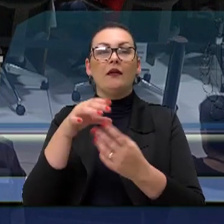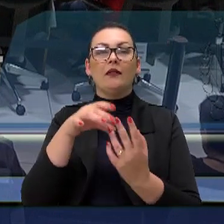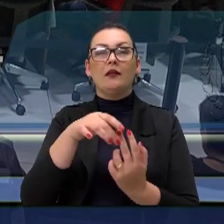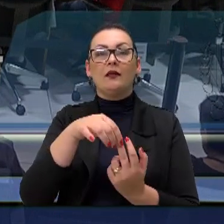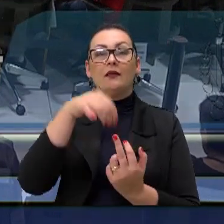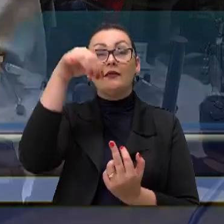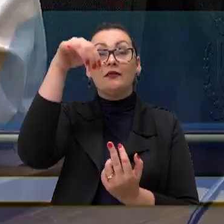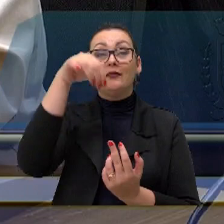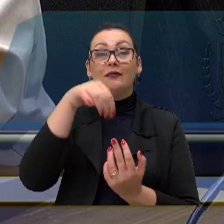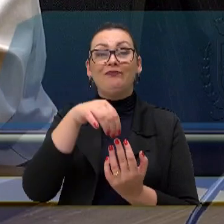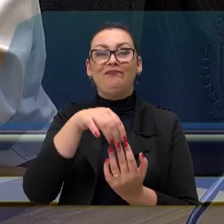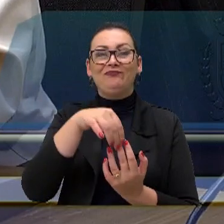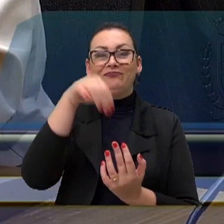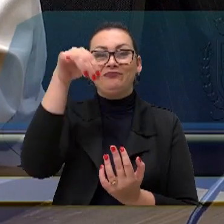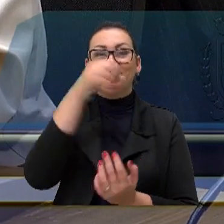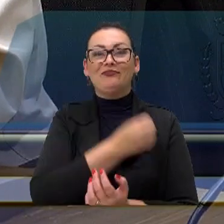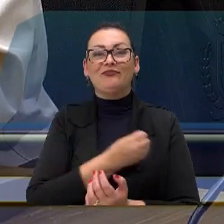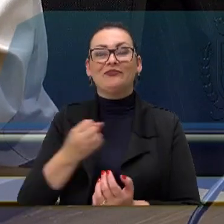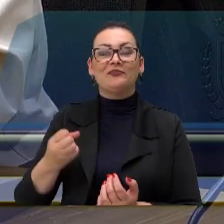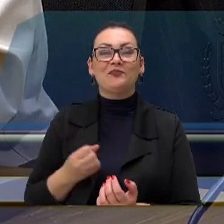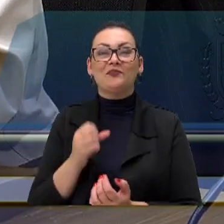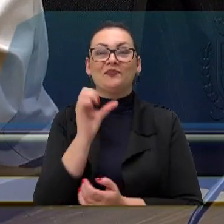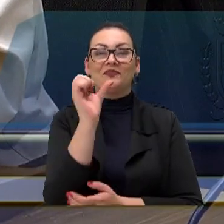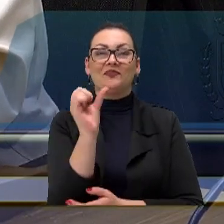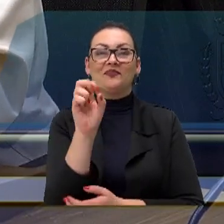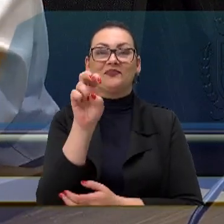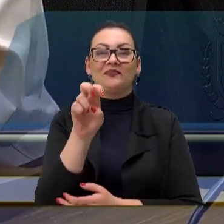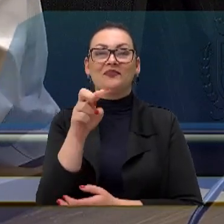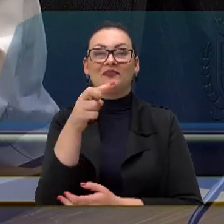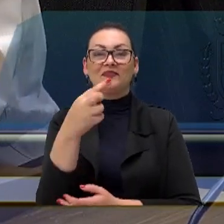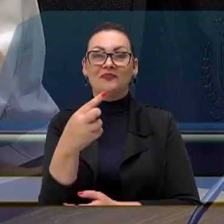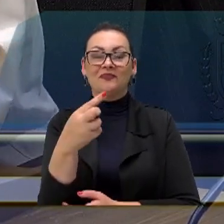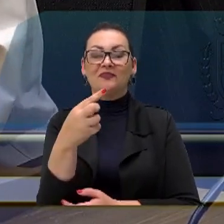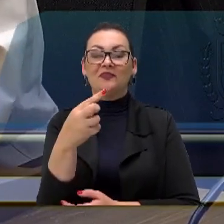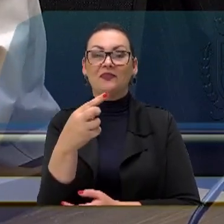número 651, que trata